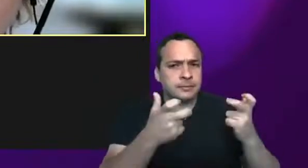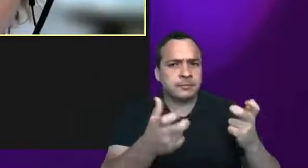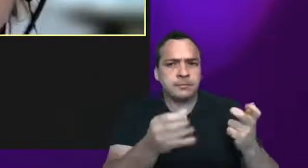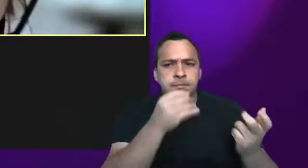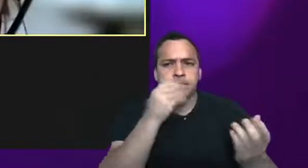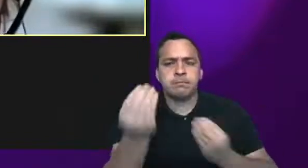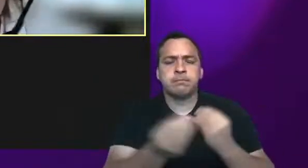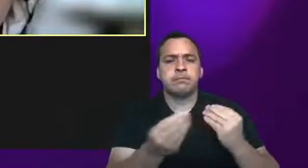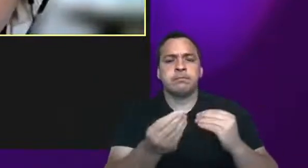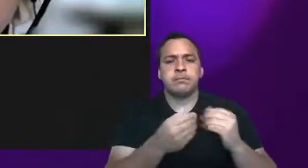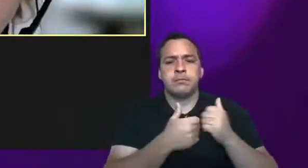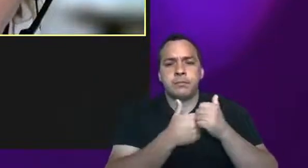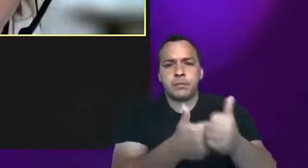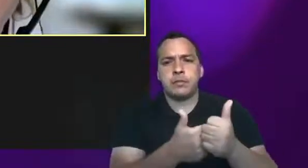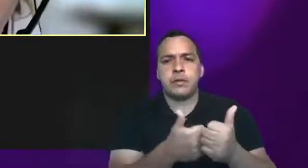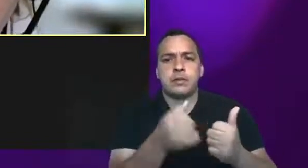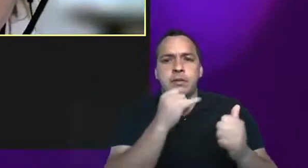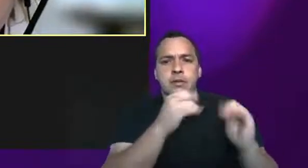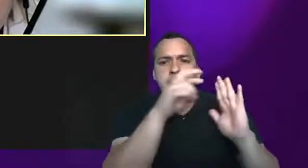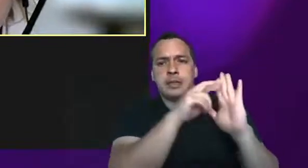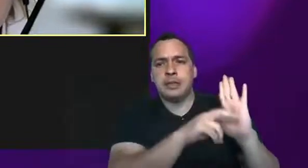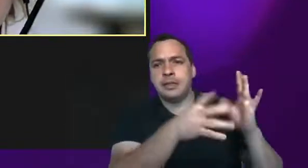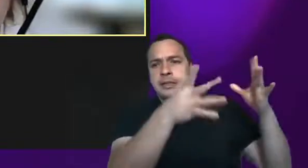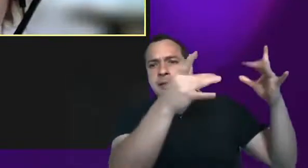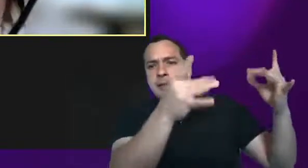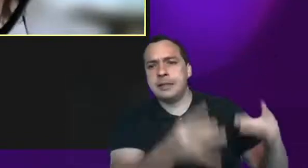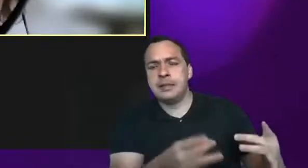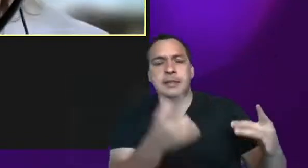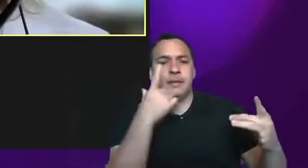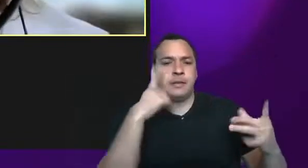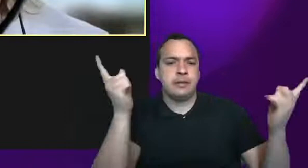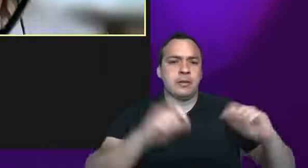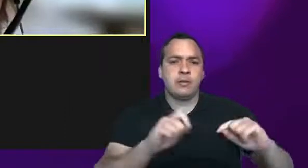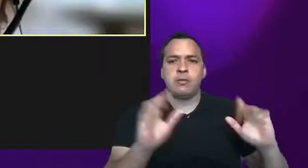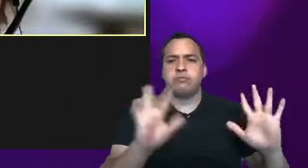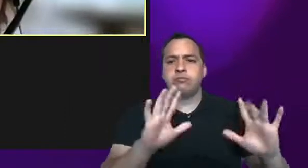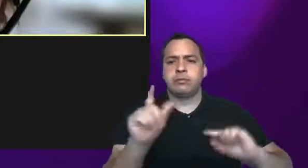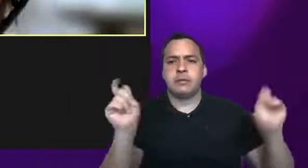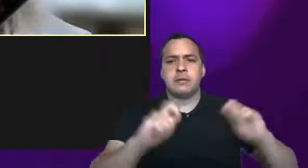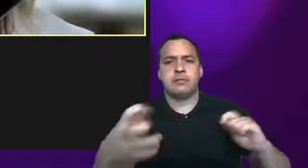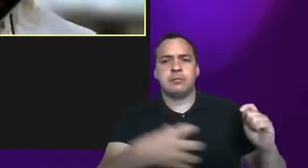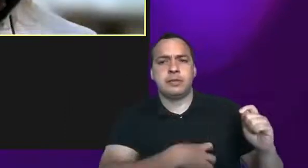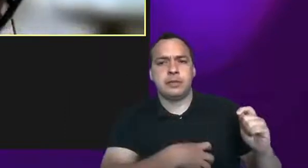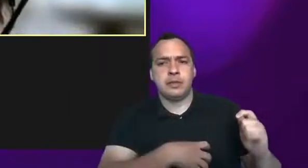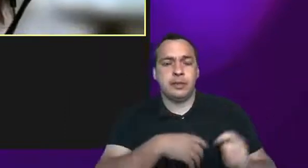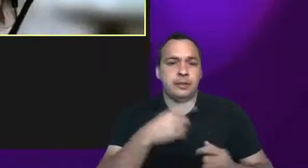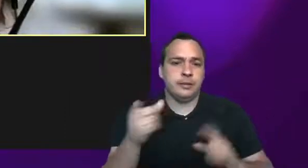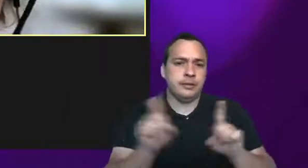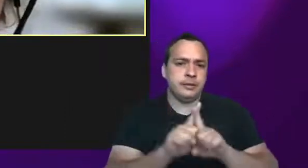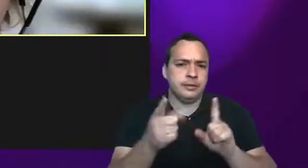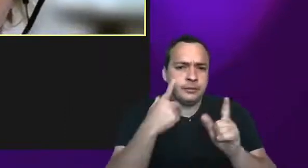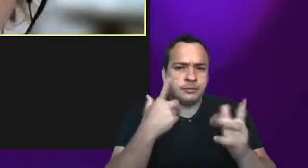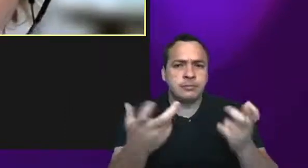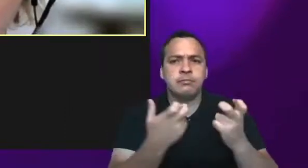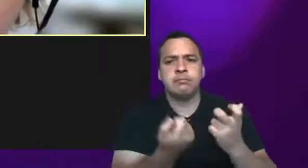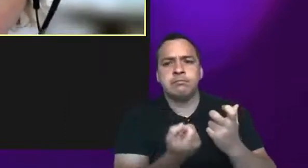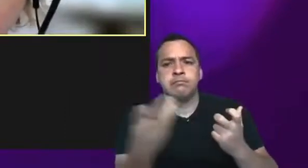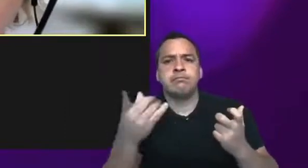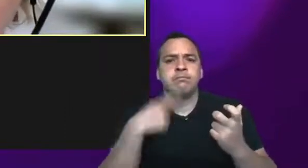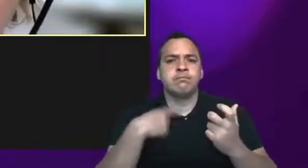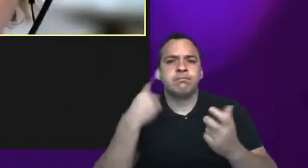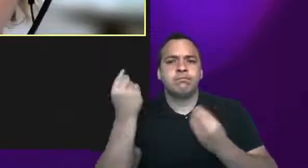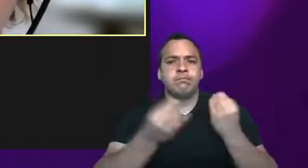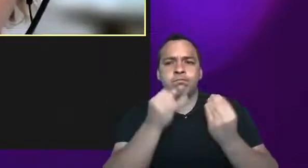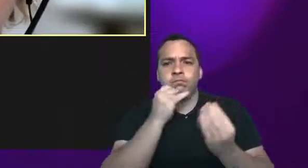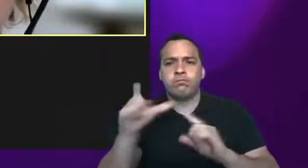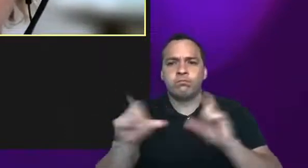criterios, la posibilidad o no de trasplante, pero existen otras alternativas terapéuticas que las mostré antes, como ser